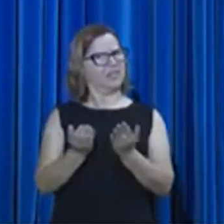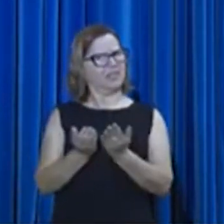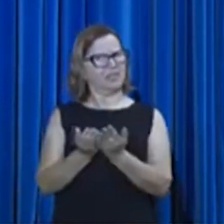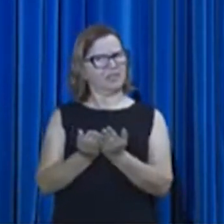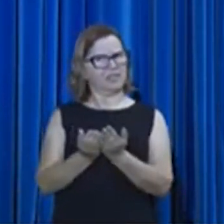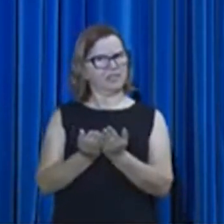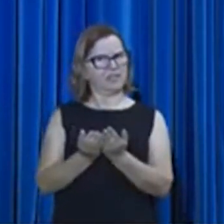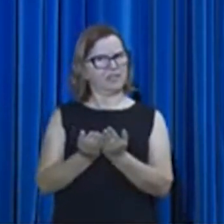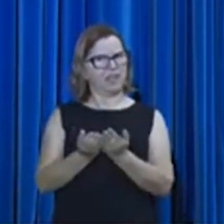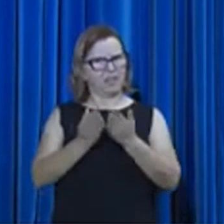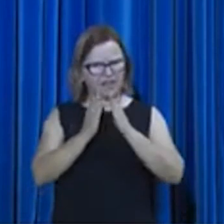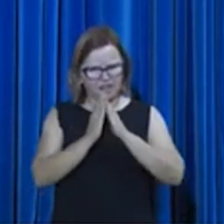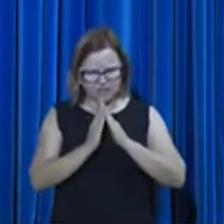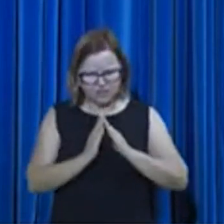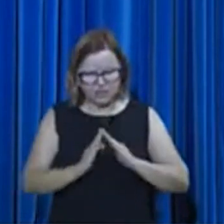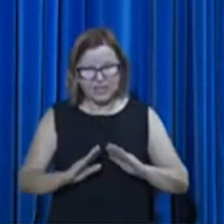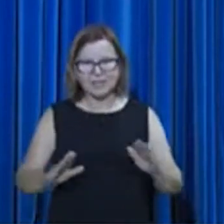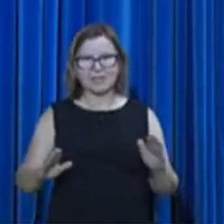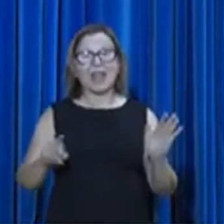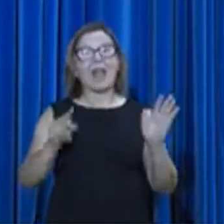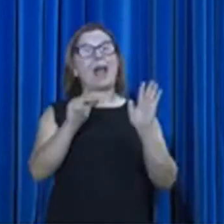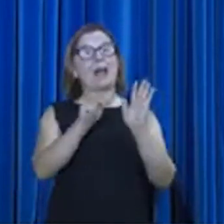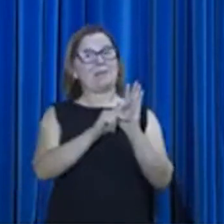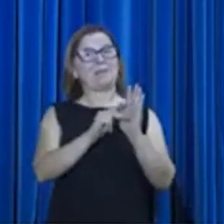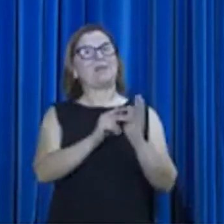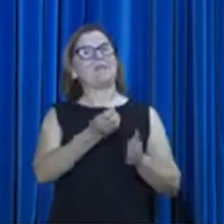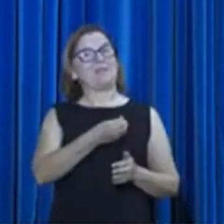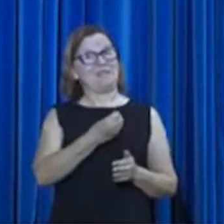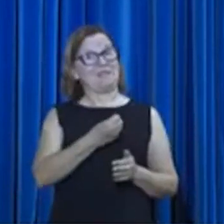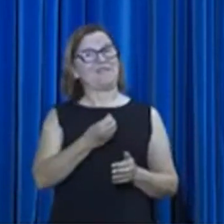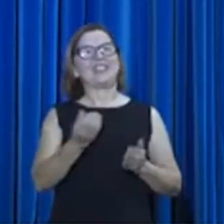adoração é a própria vida cristã.